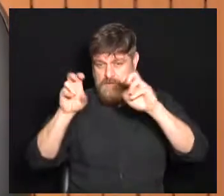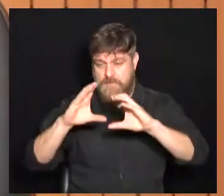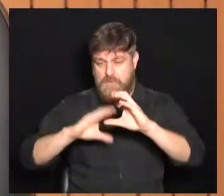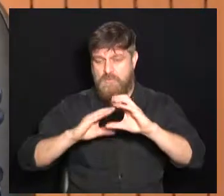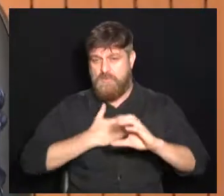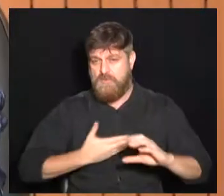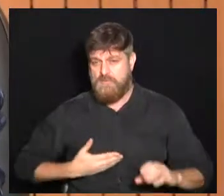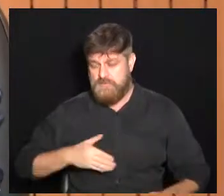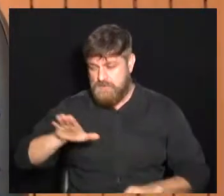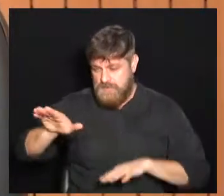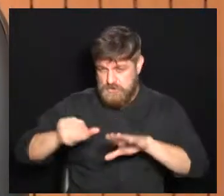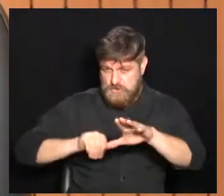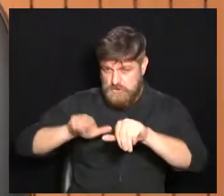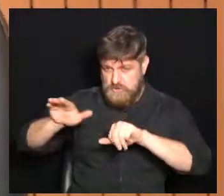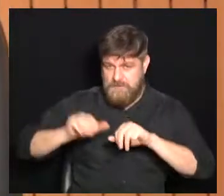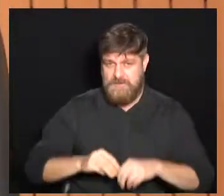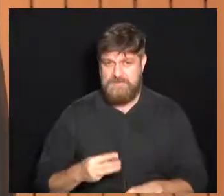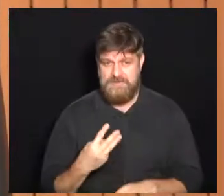foram convocados